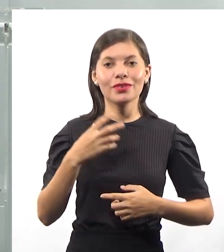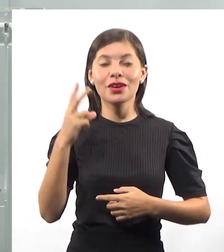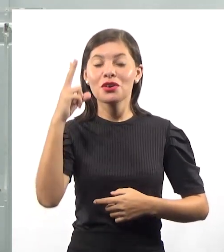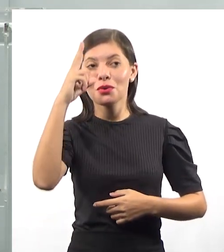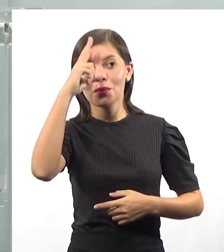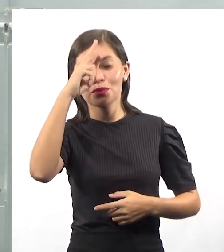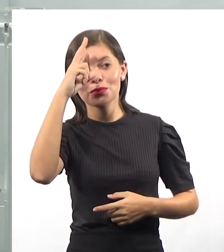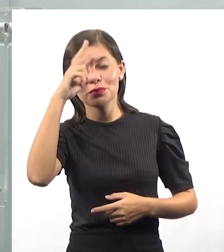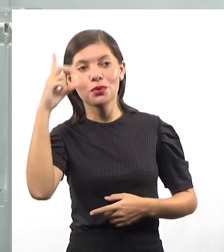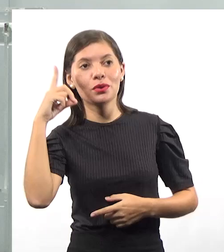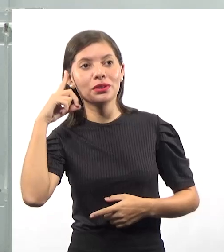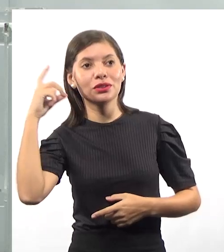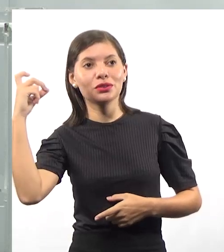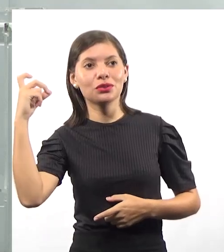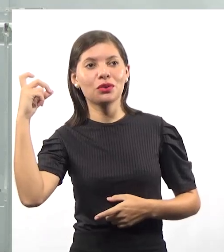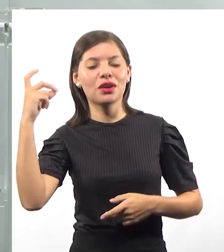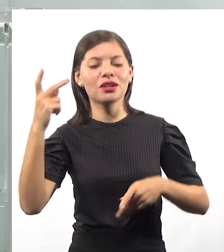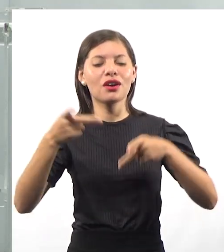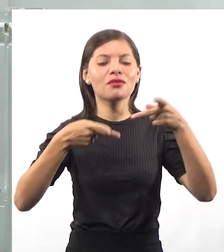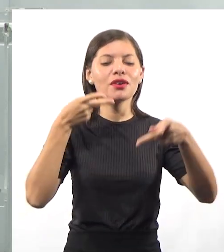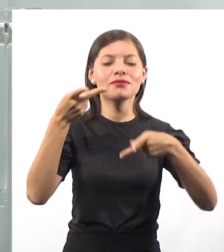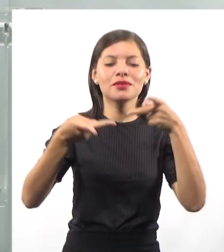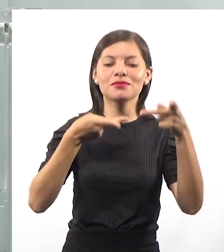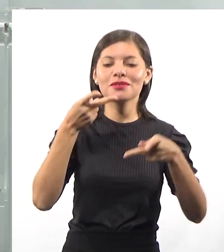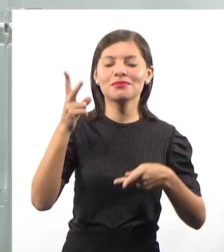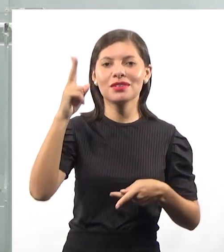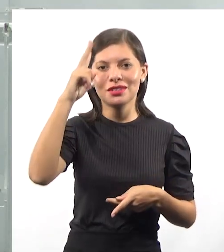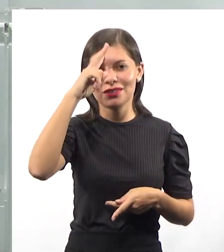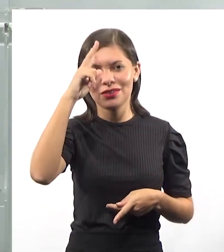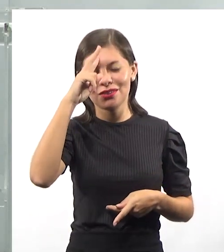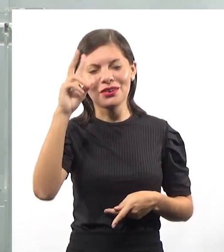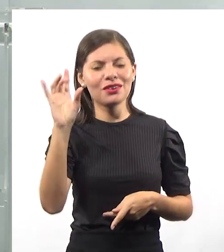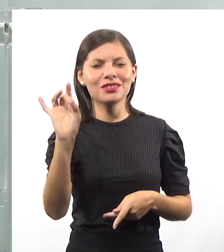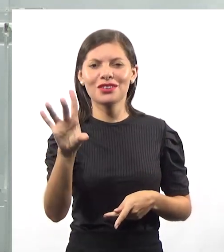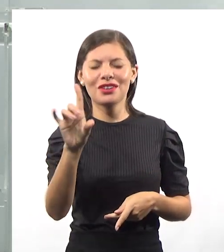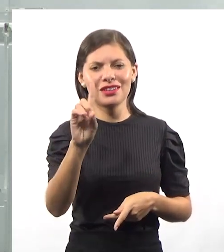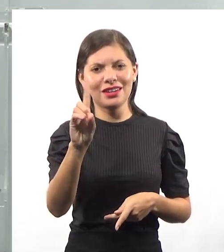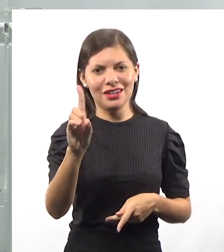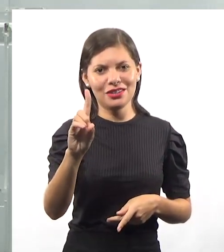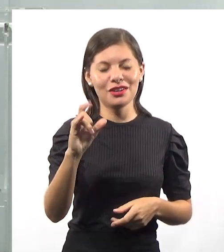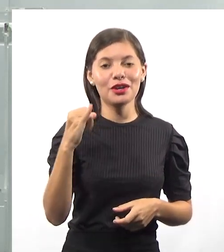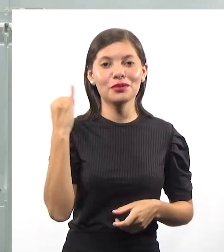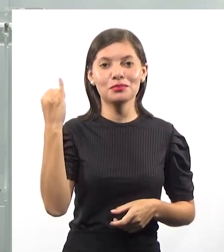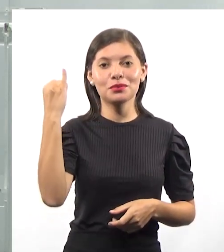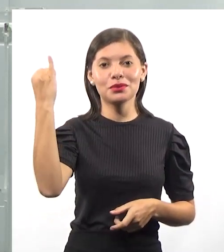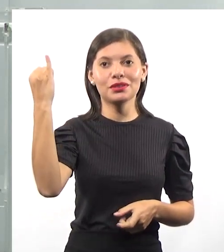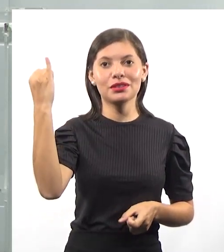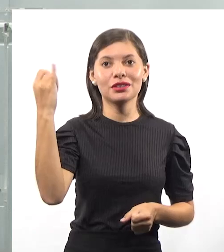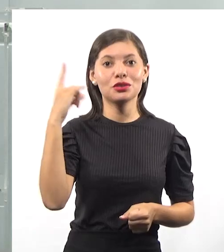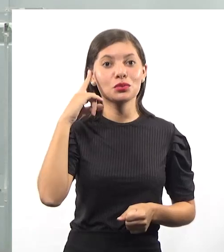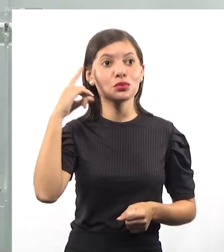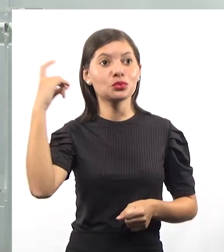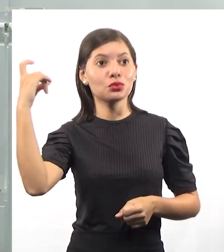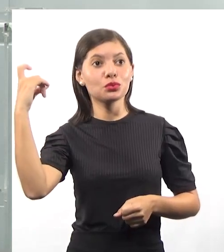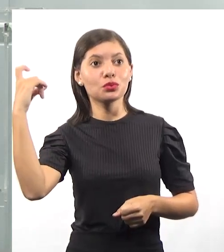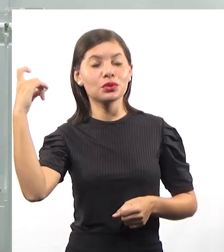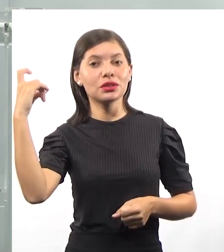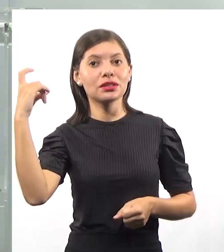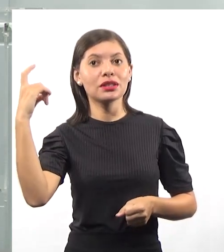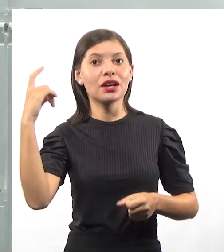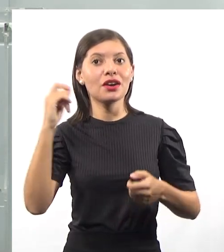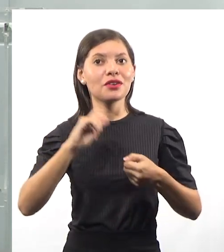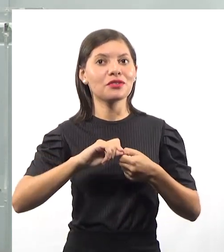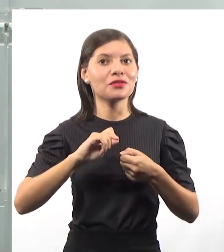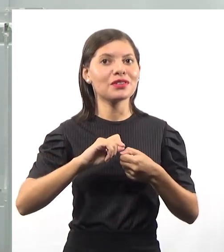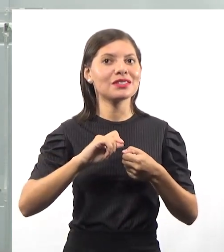com histórias sonoras, por exemplo. Então, ao invés de só contar a história, é muito importante, por exemplo, contar histórias